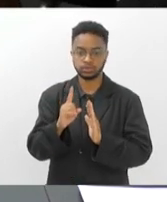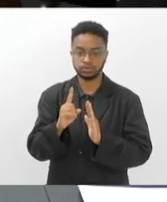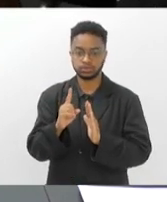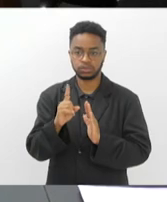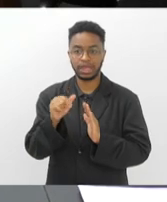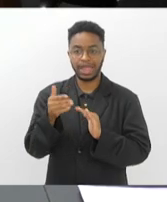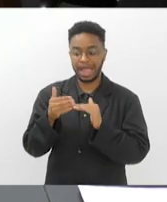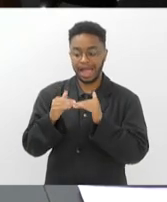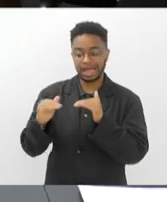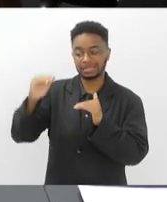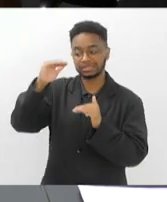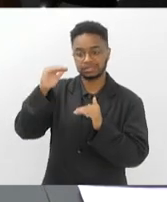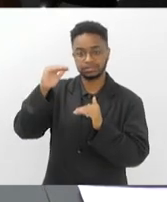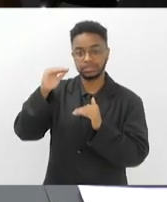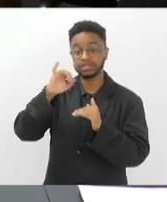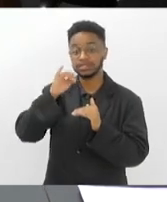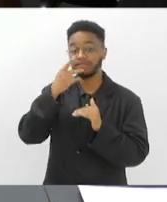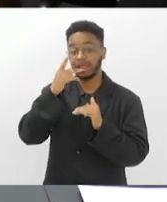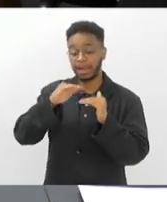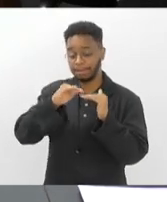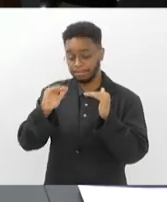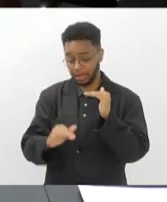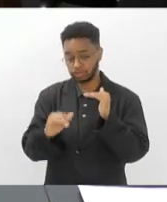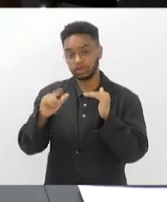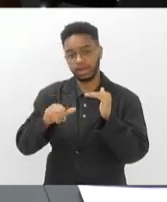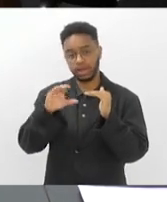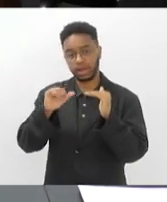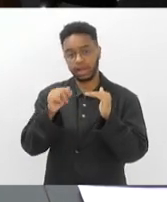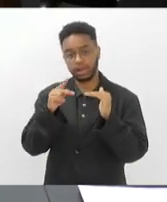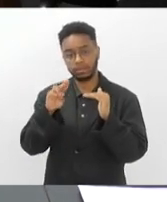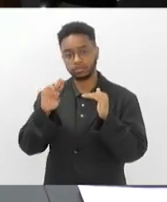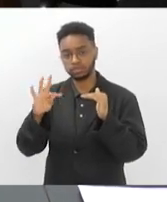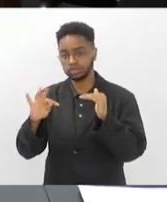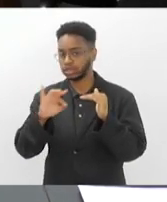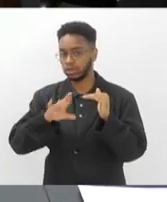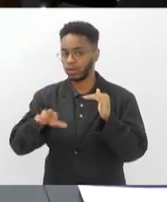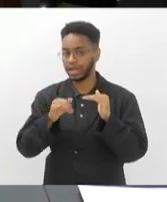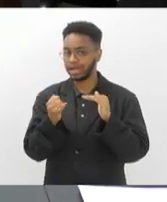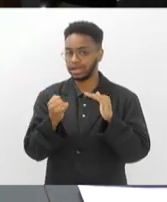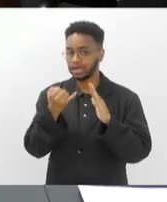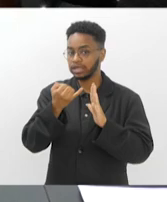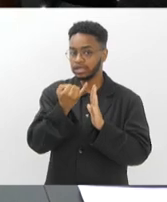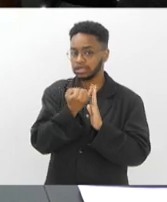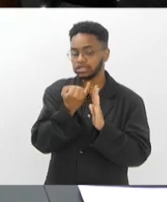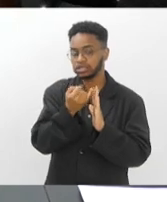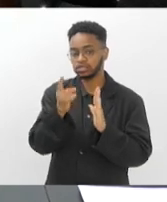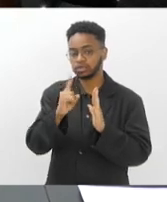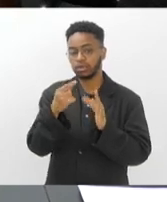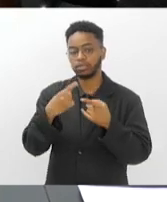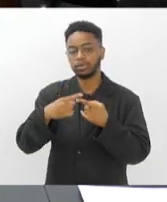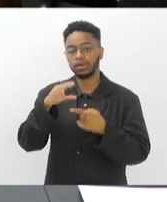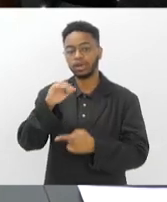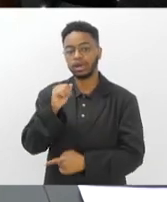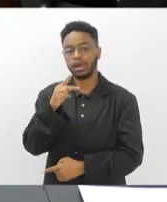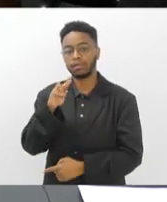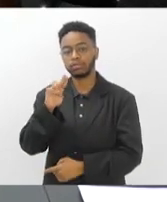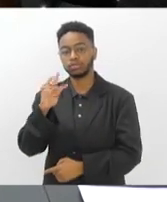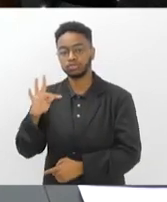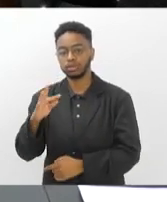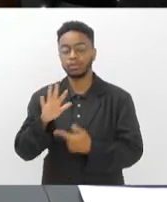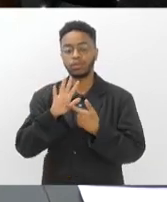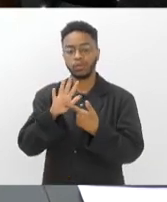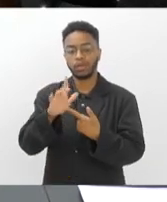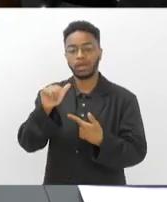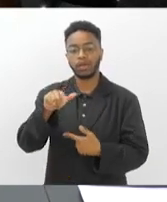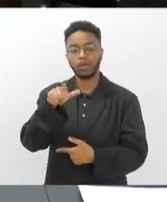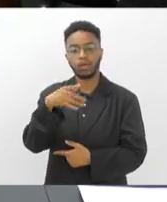caput. Quando você está lá embaixo, você se refere ao caput, não aos incisos. E o caput está dizendo que é 40. Ela não